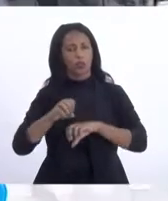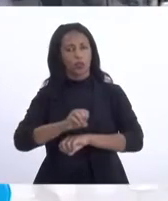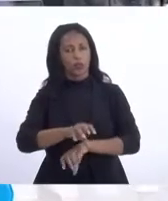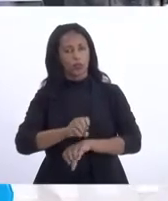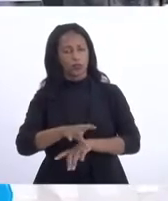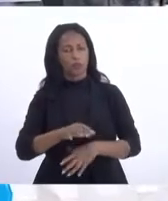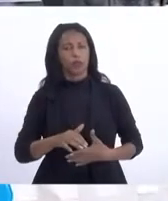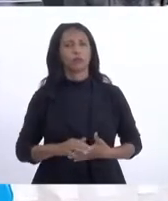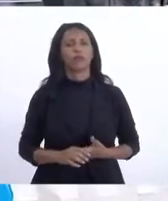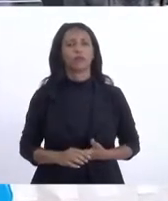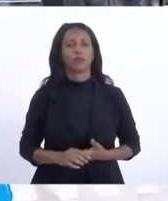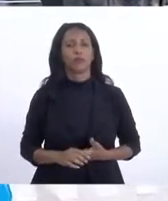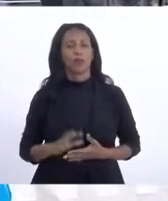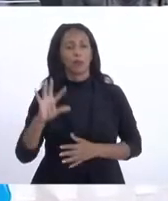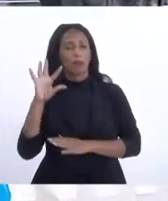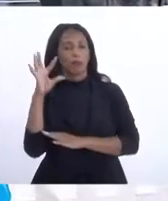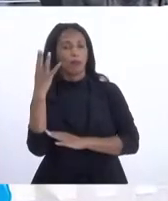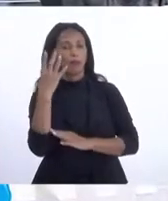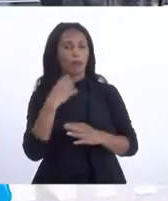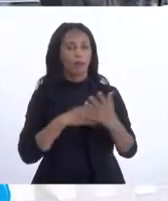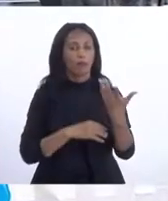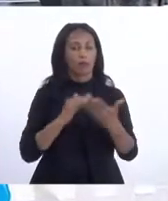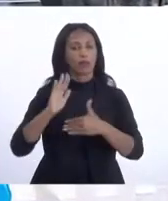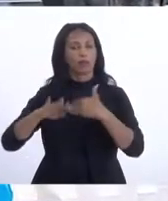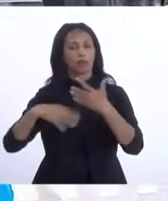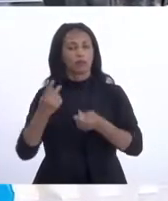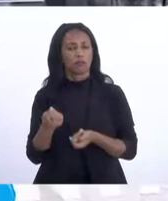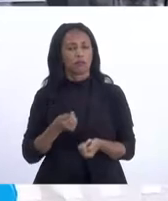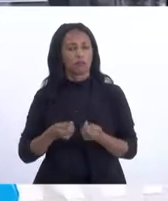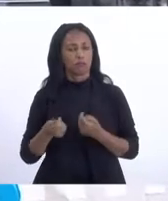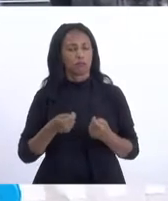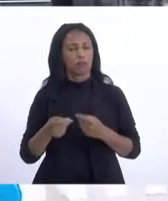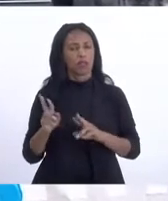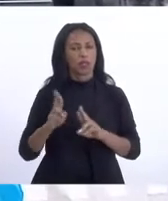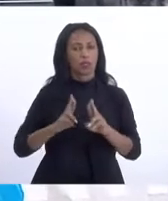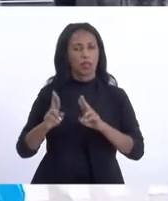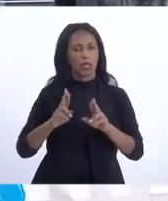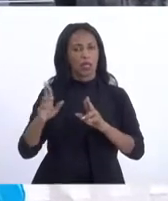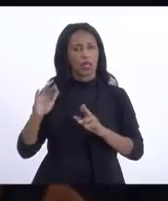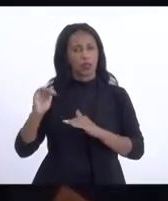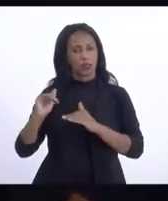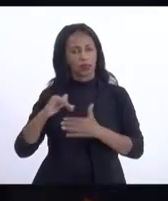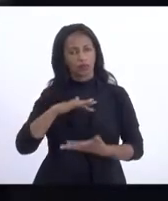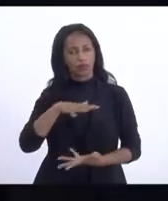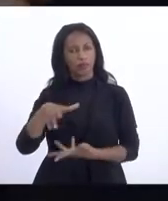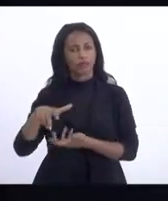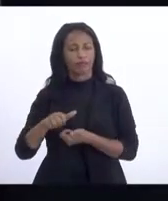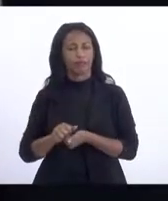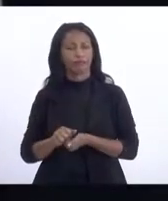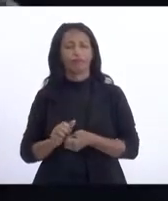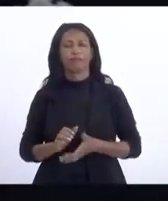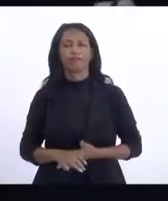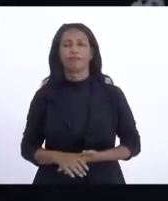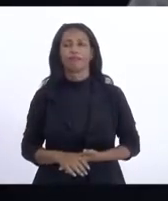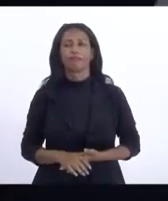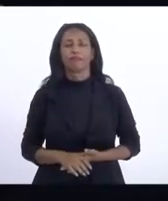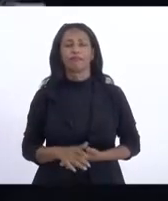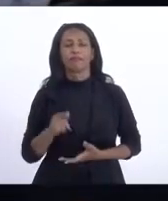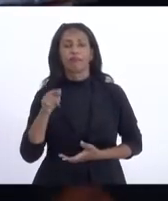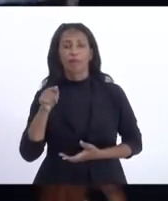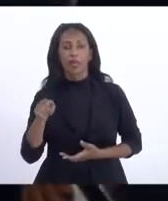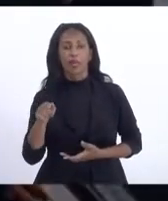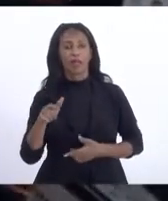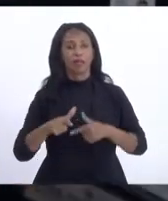e cultura, meio ambiente, desenvolvimento econômico e relações internacionais. Ele